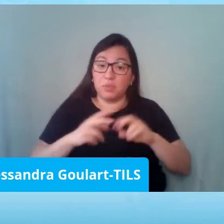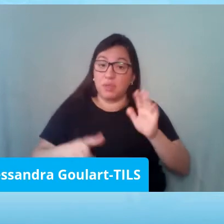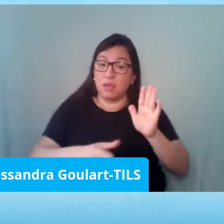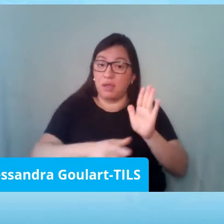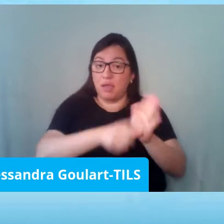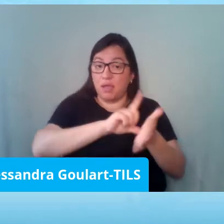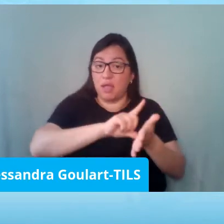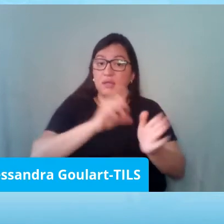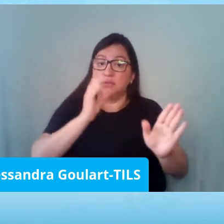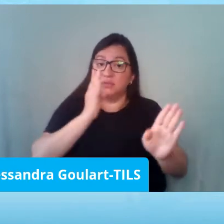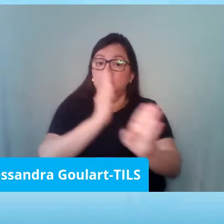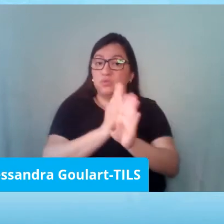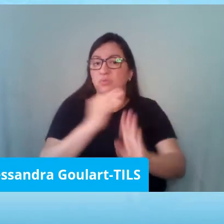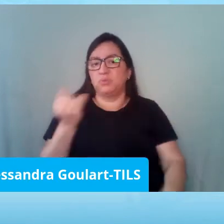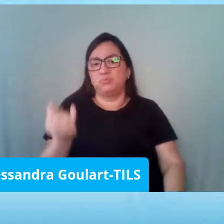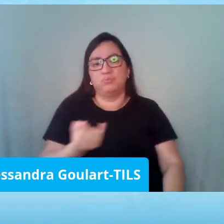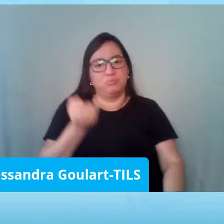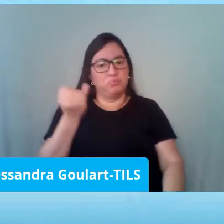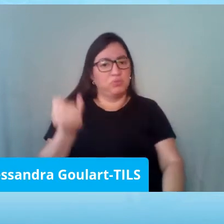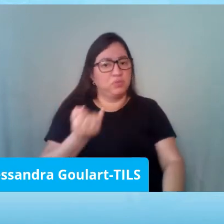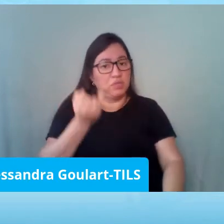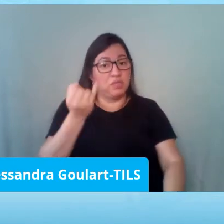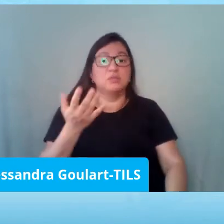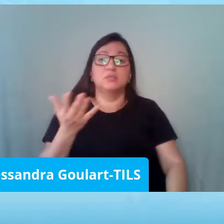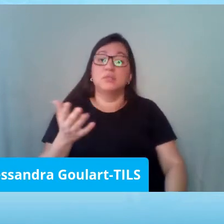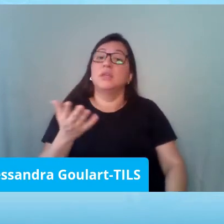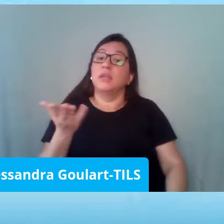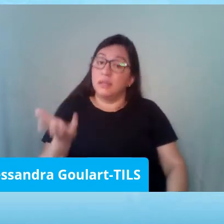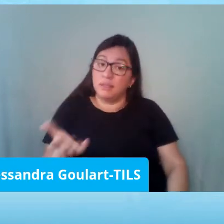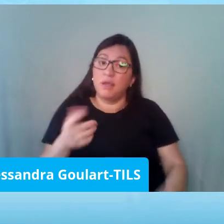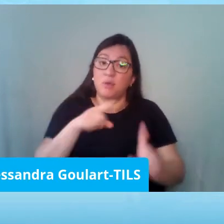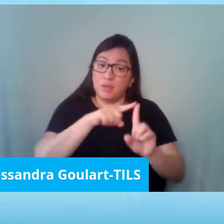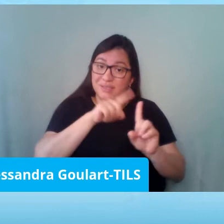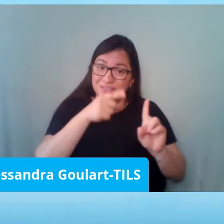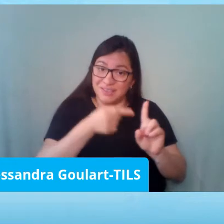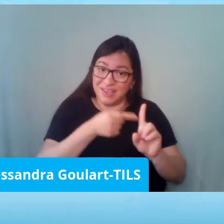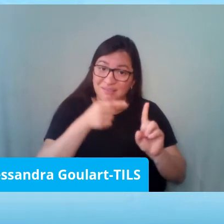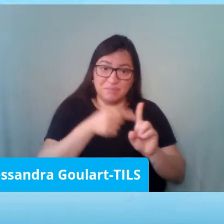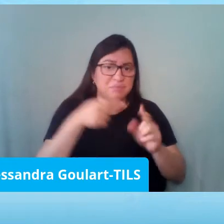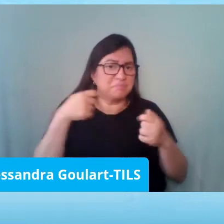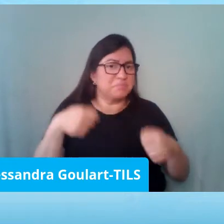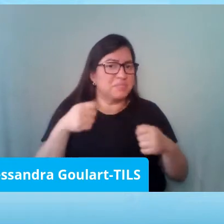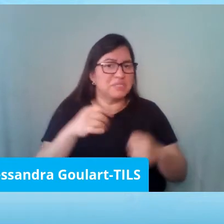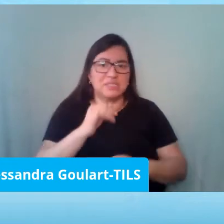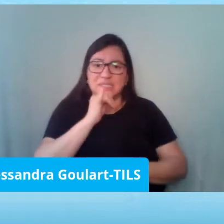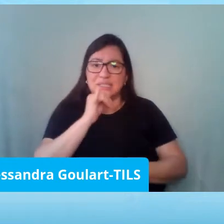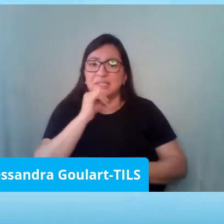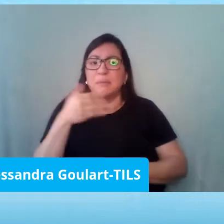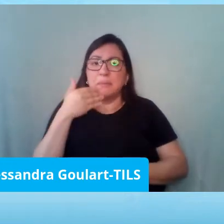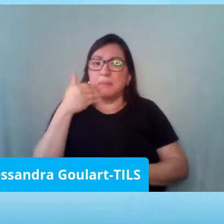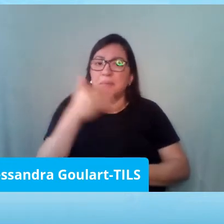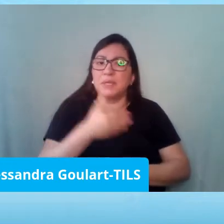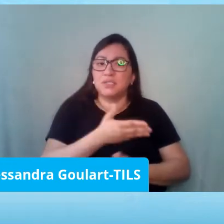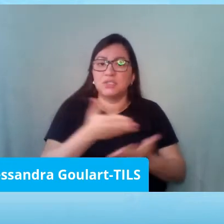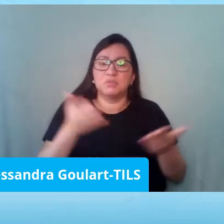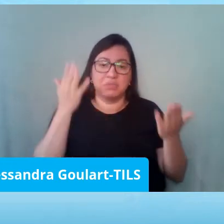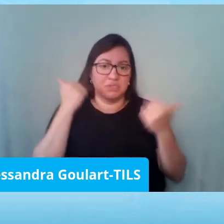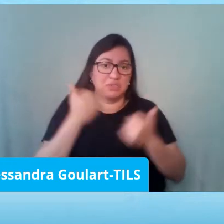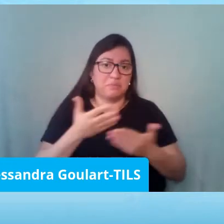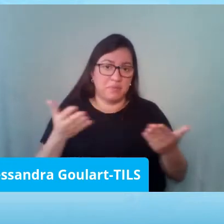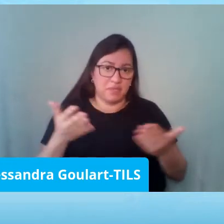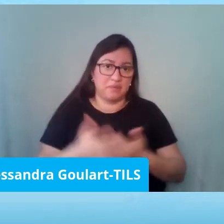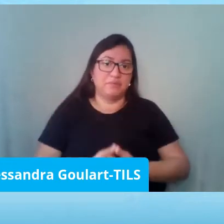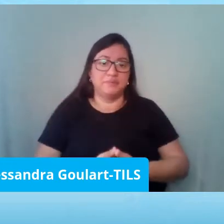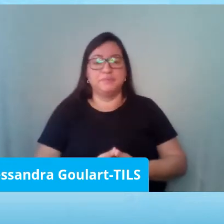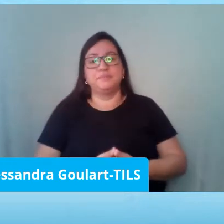tão importante a gente testar as gestantes, né, fazer esses exames de rotina no pré-natal. Mas antes disso, né, antes